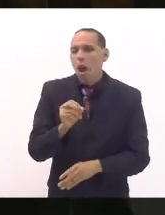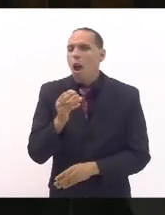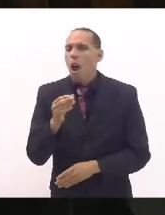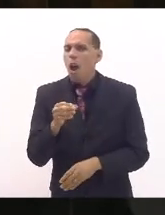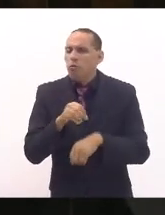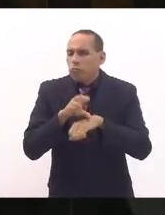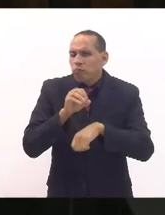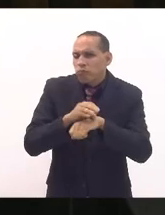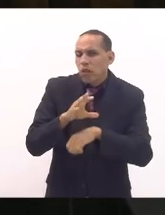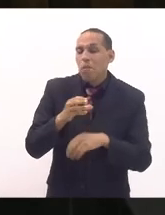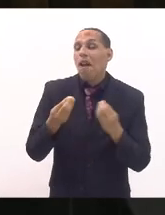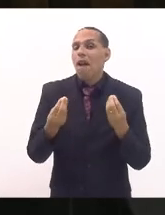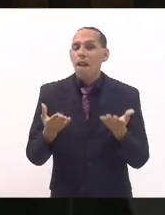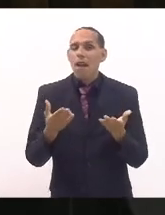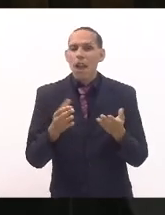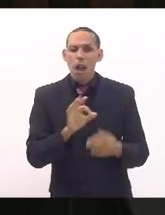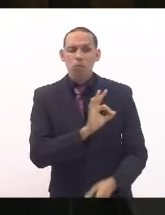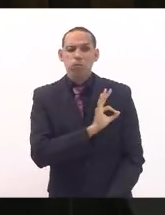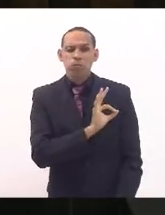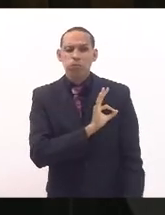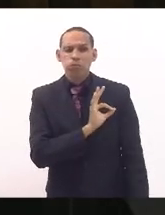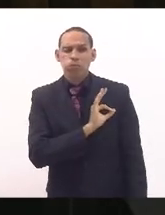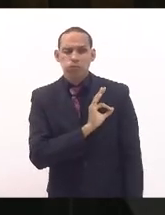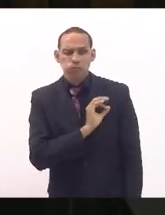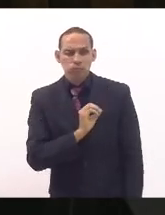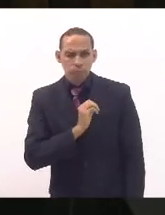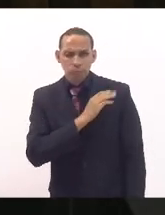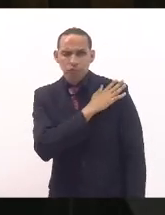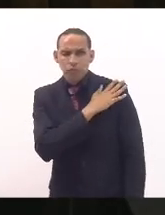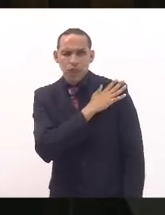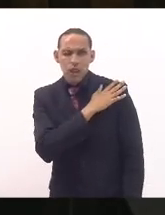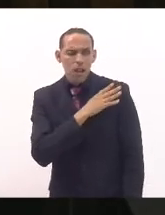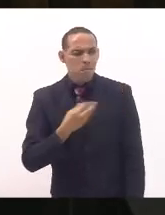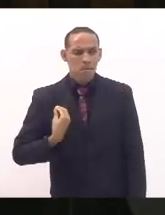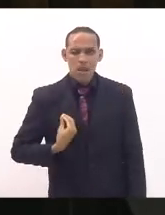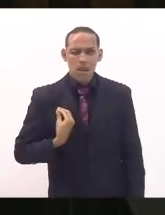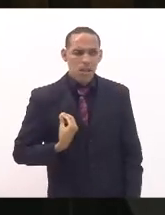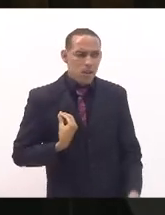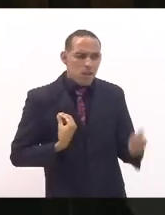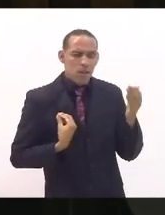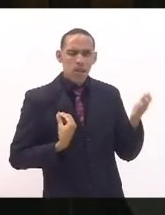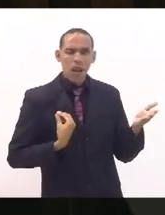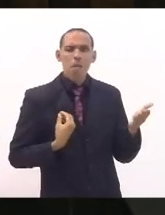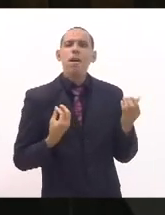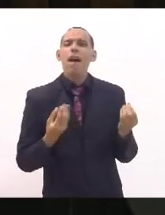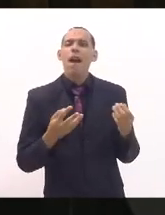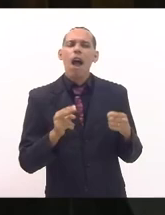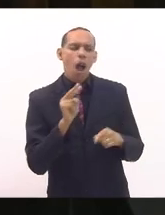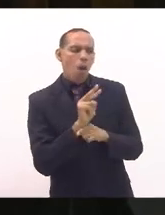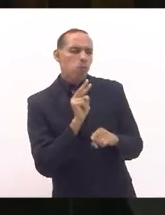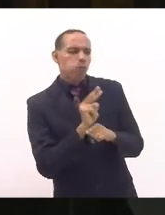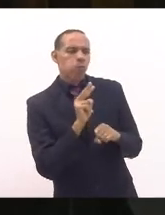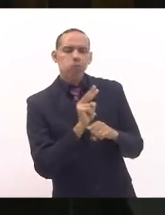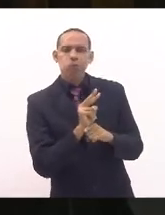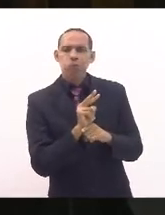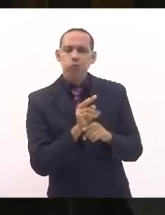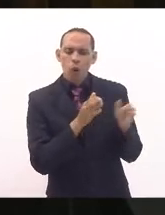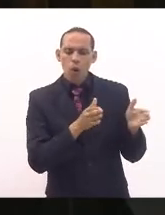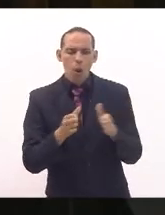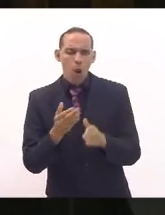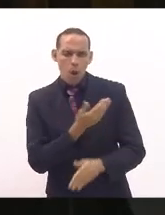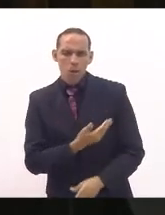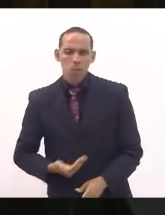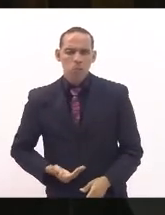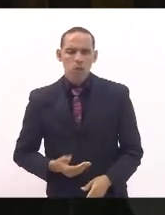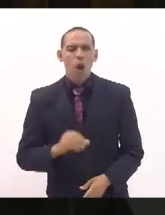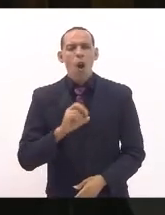instrução para que os policiais militares que estavam ali em prol de zelar pela ordem pública na orla do